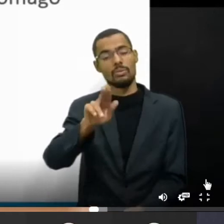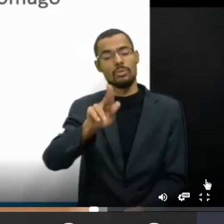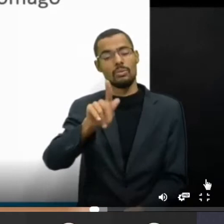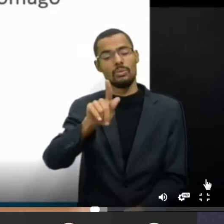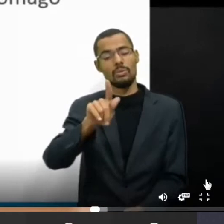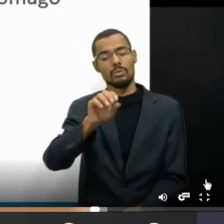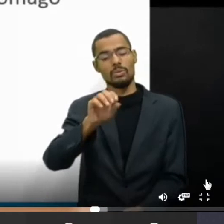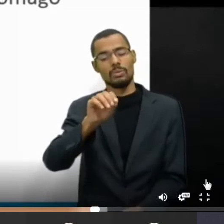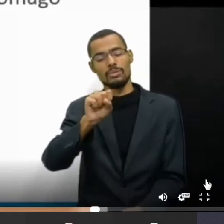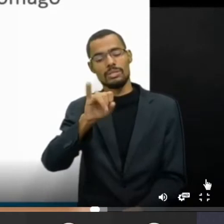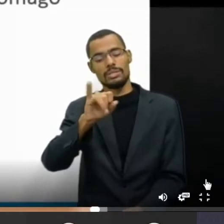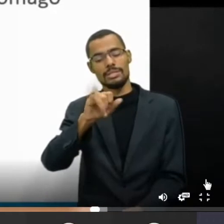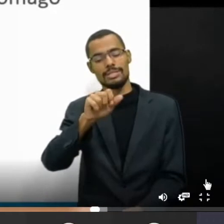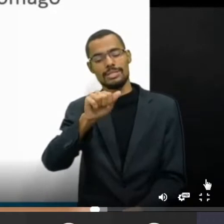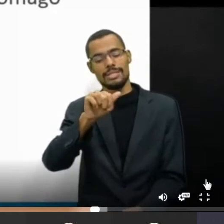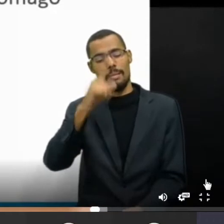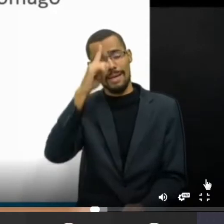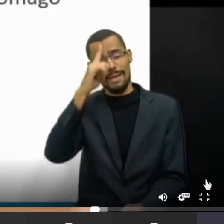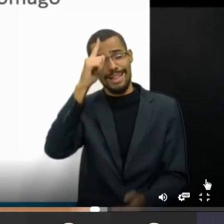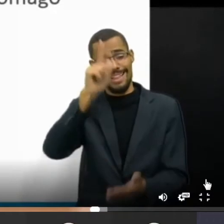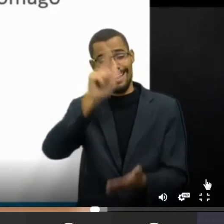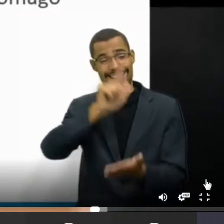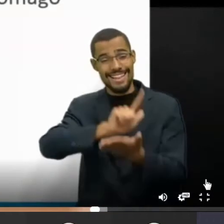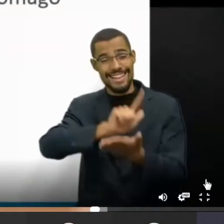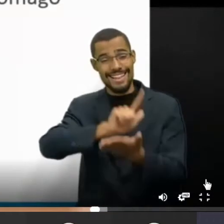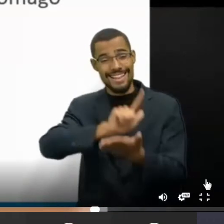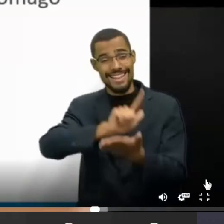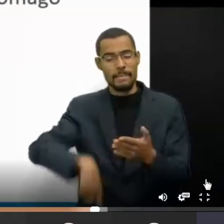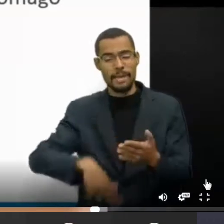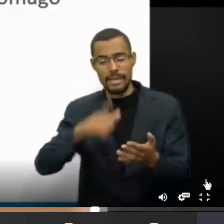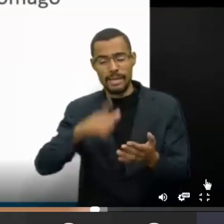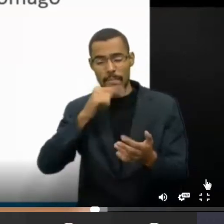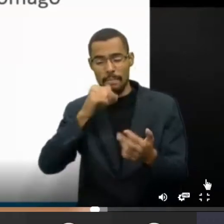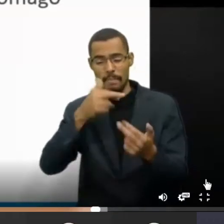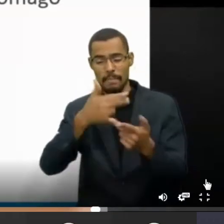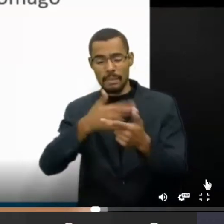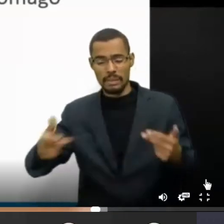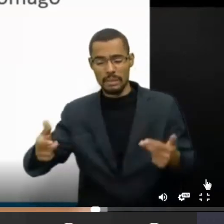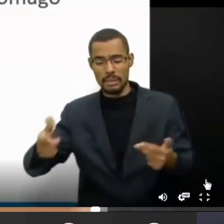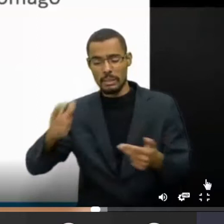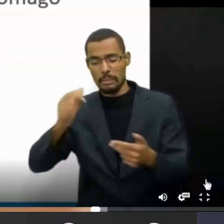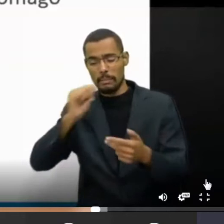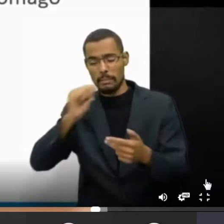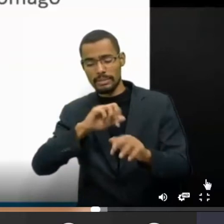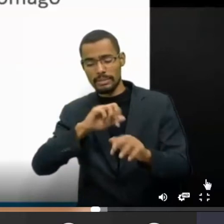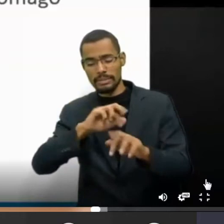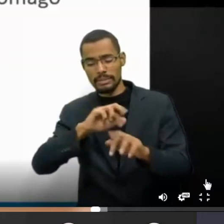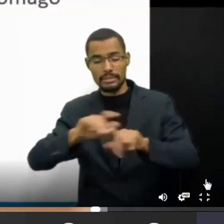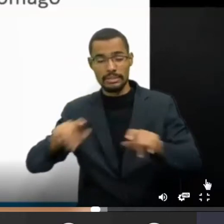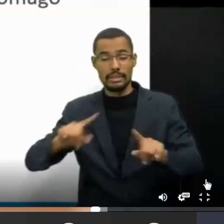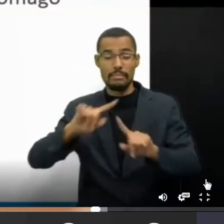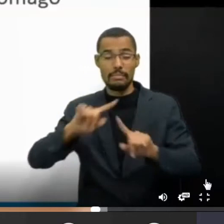nessas estruturas lisas permite a passagem de líquidos, enquanto essas aqui, elas retêm os